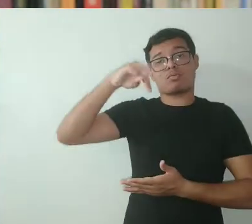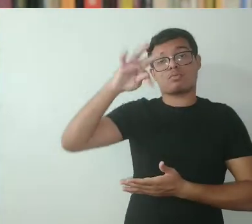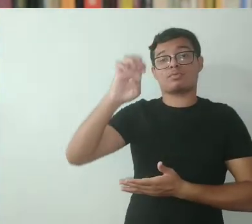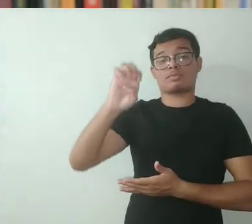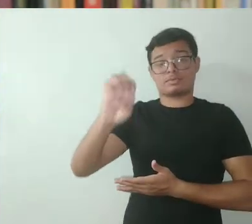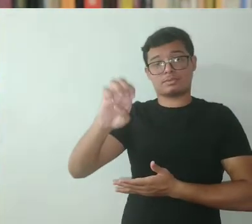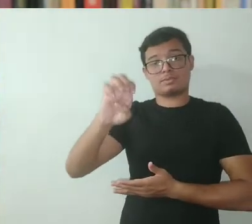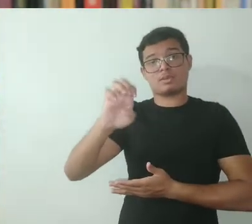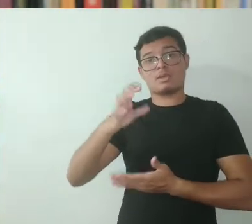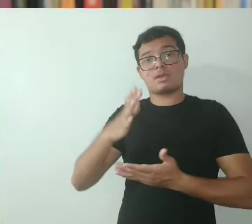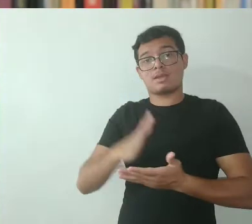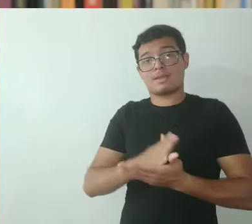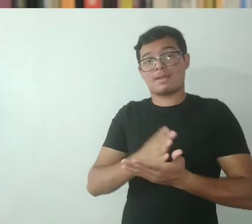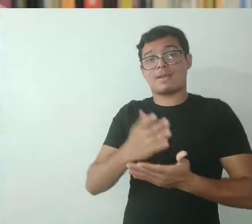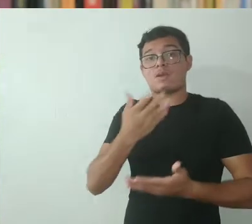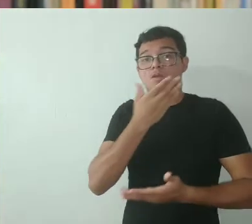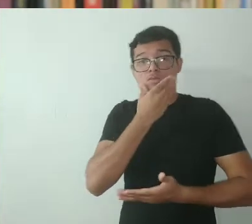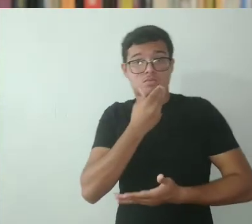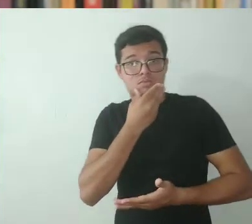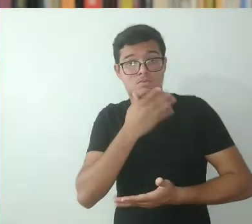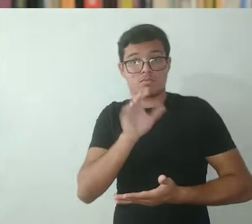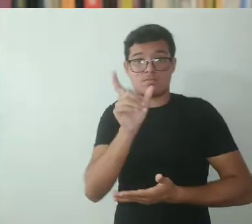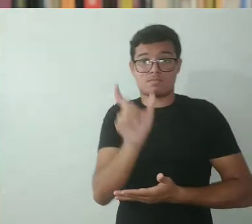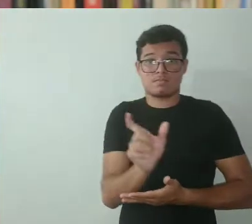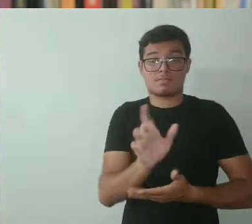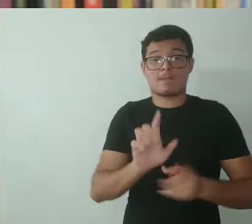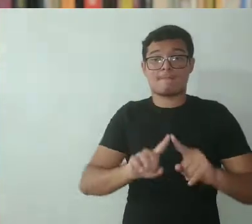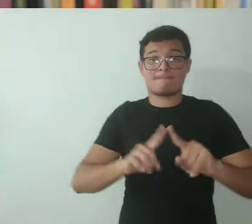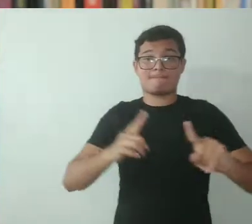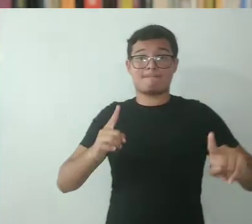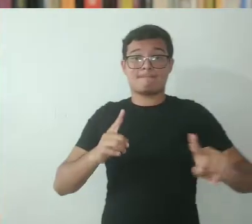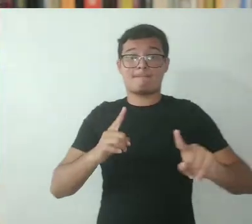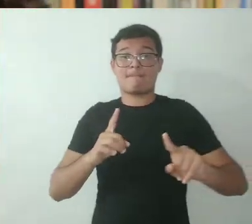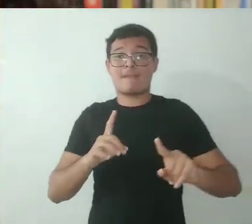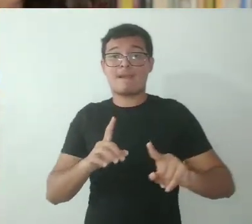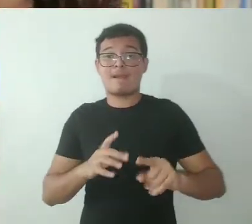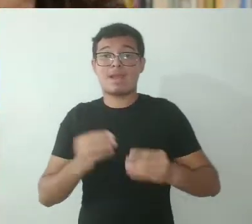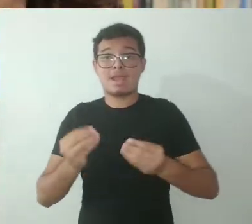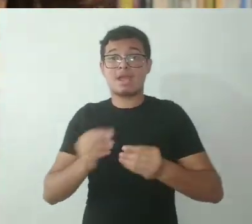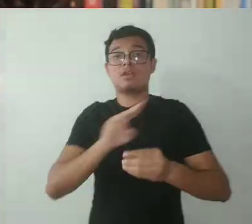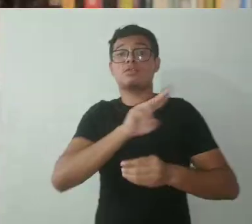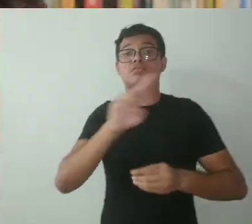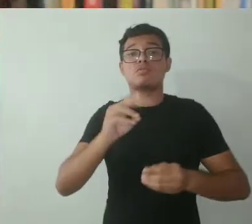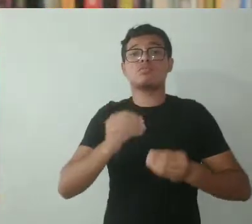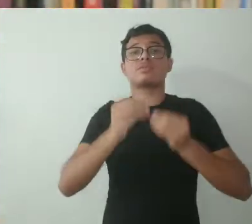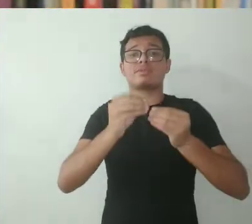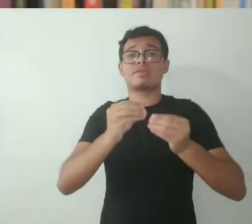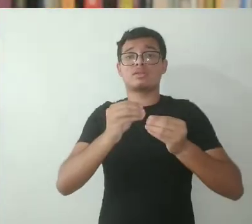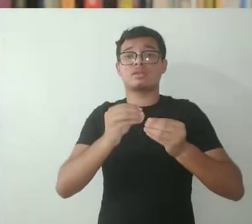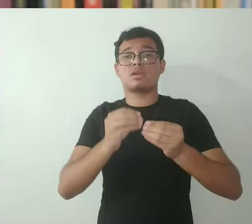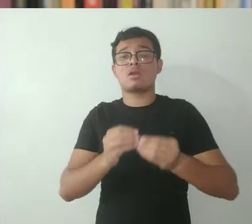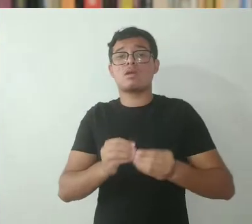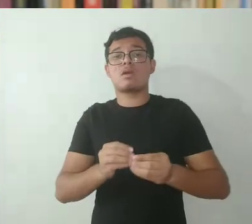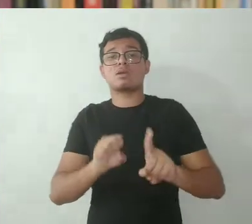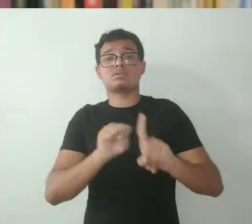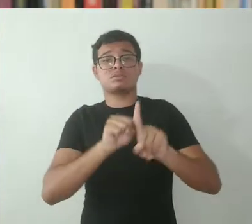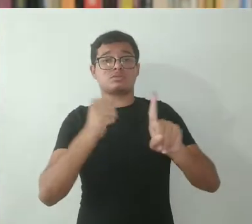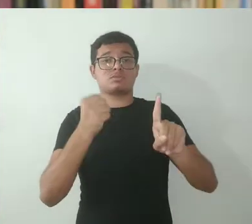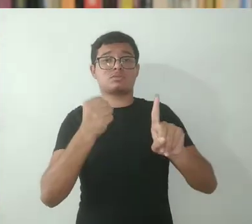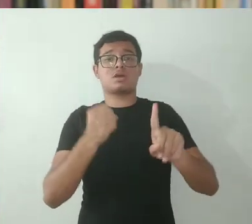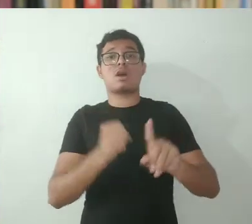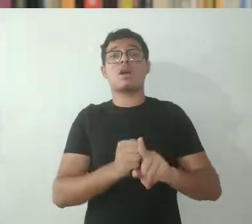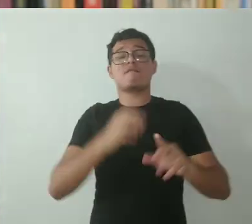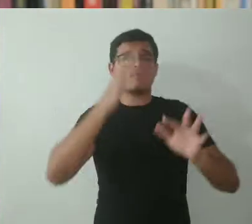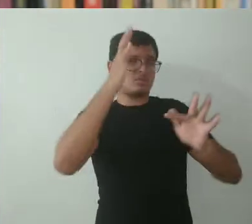sociologia propriamente de sociologia, ele chamou de filosofia positiva. E a filosofia positiva era